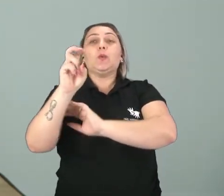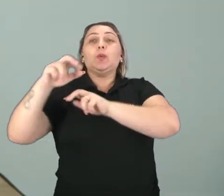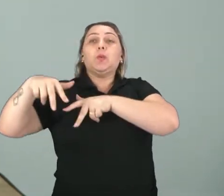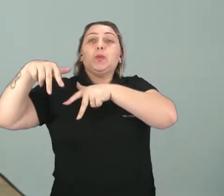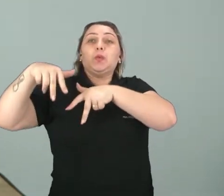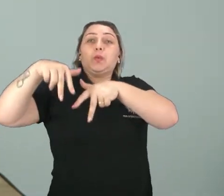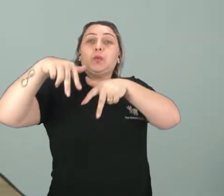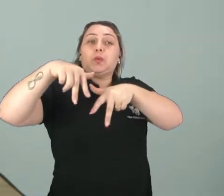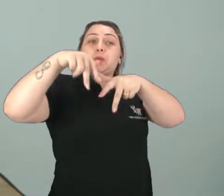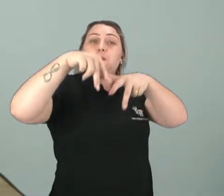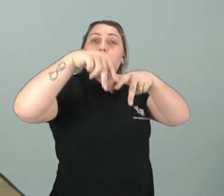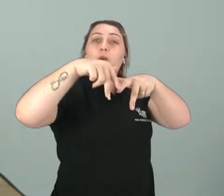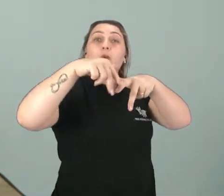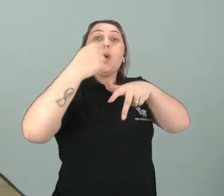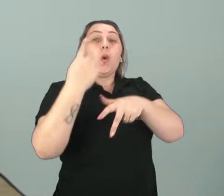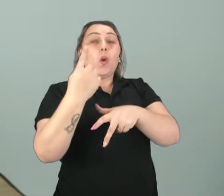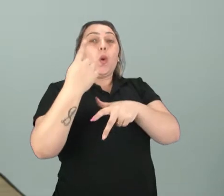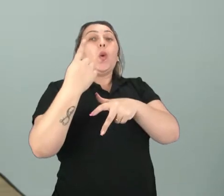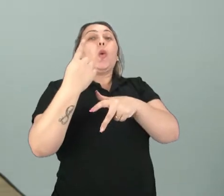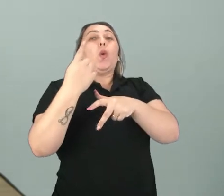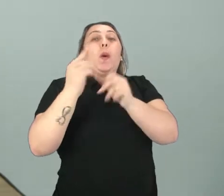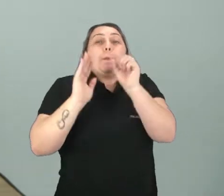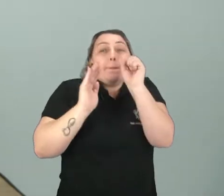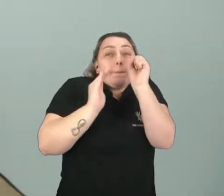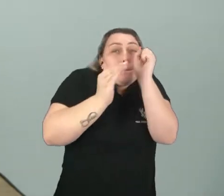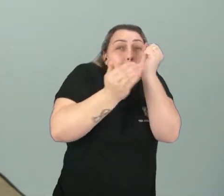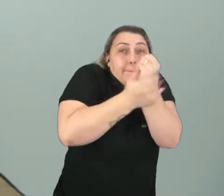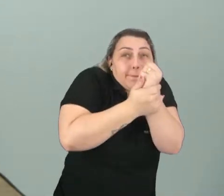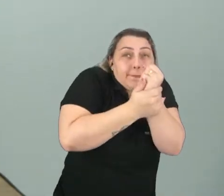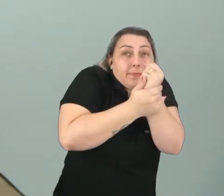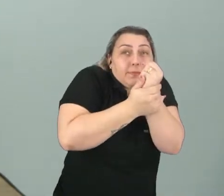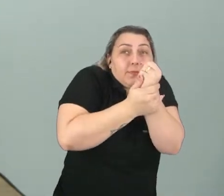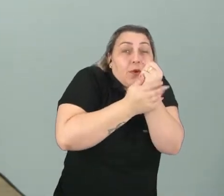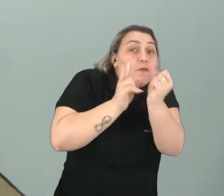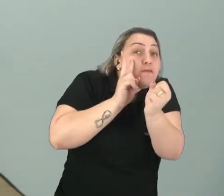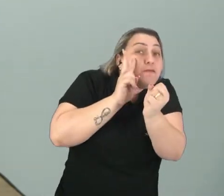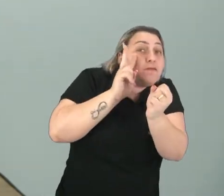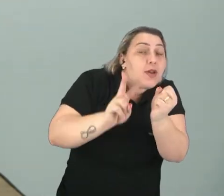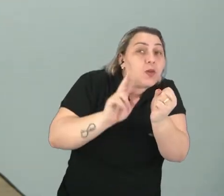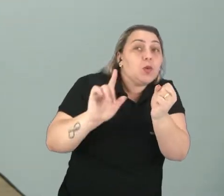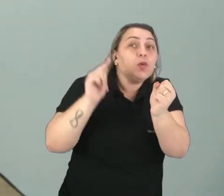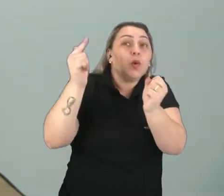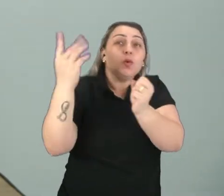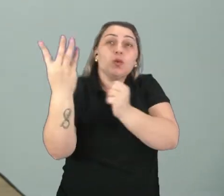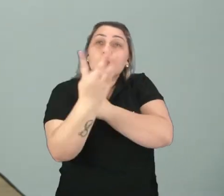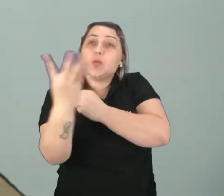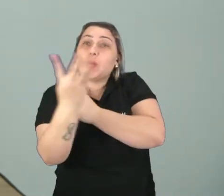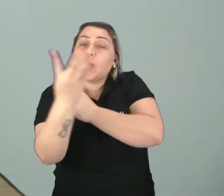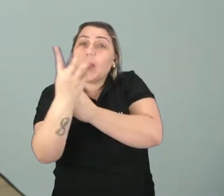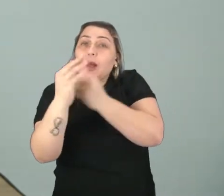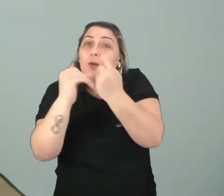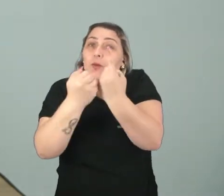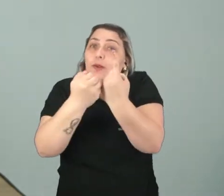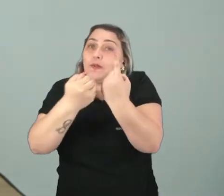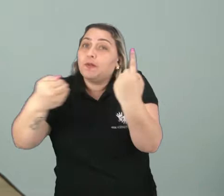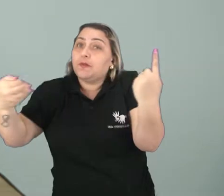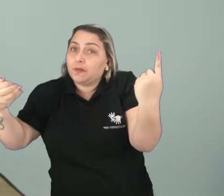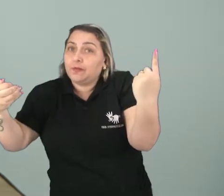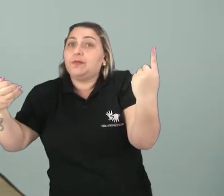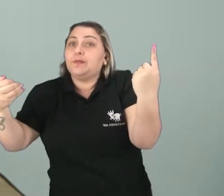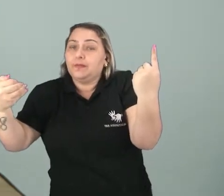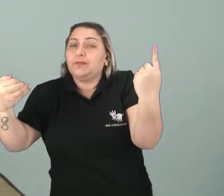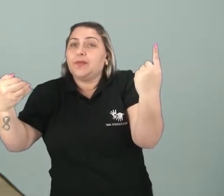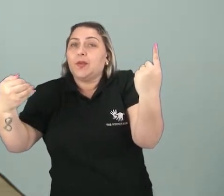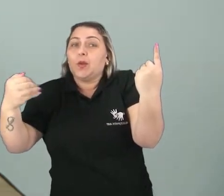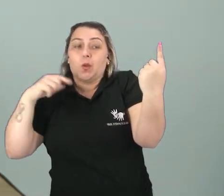Chegam lá, um permanece, fica escondido, só observando. Os outros 4 se afastam. E